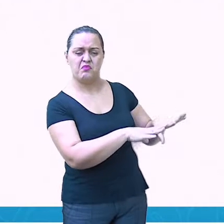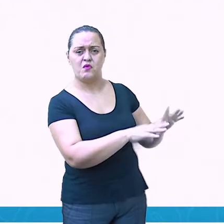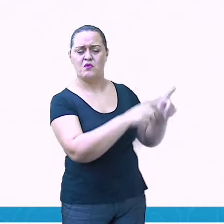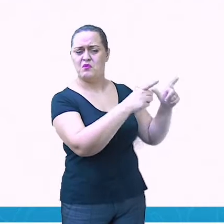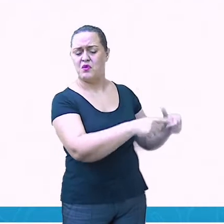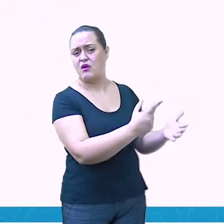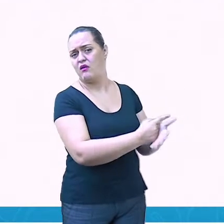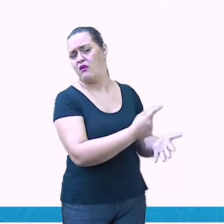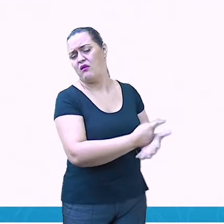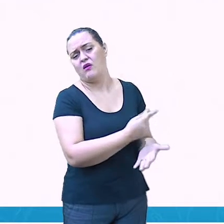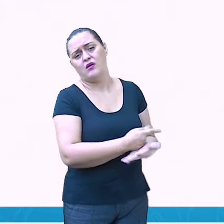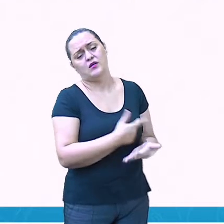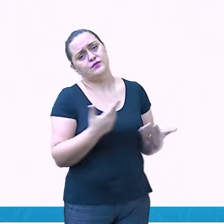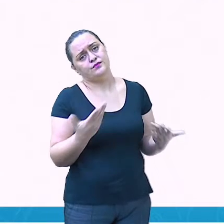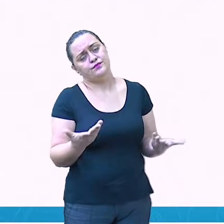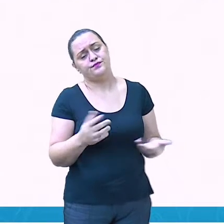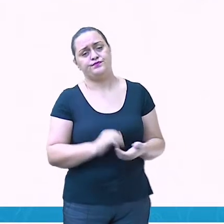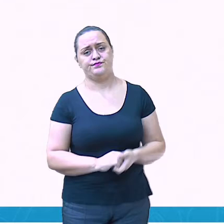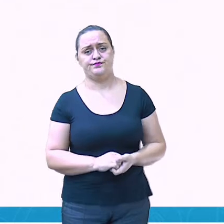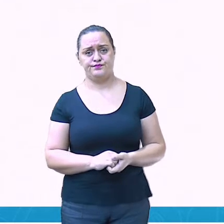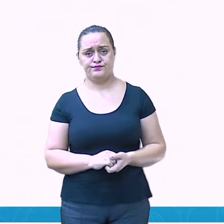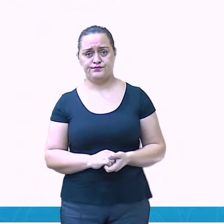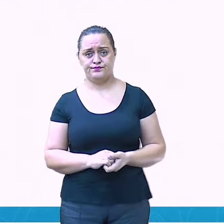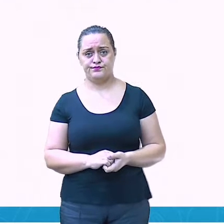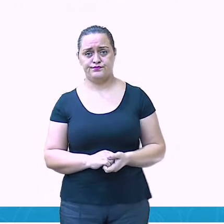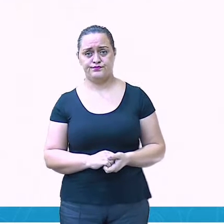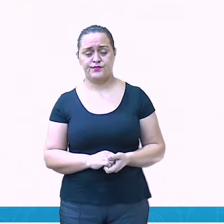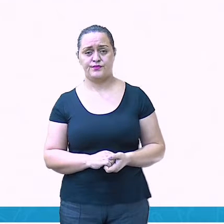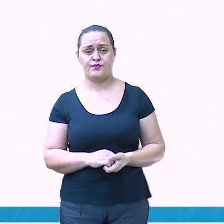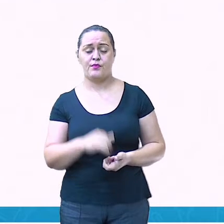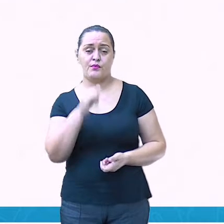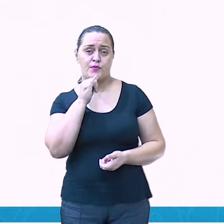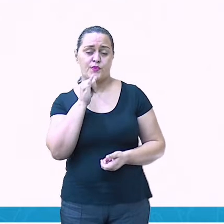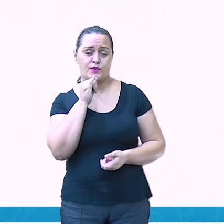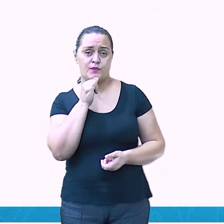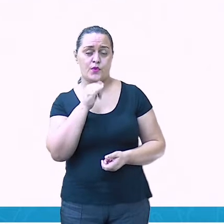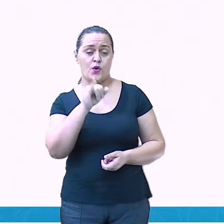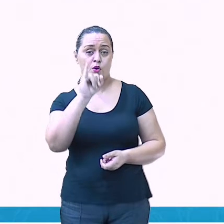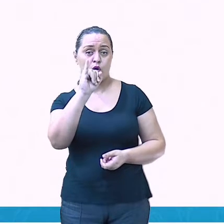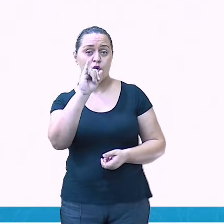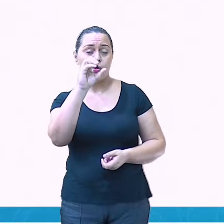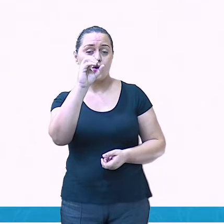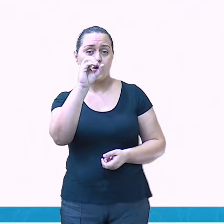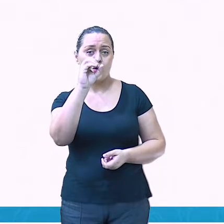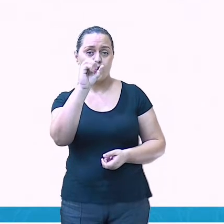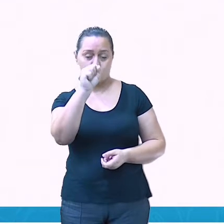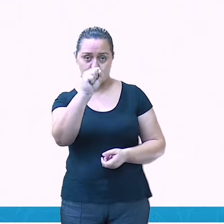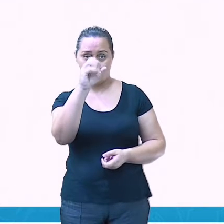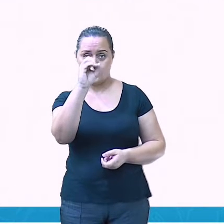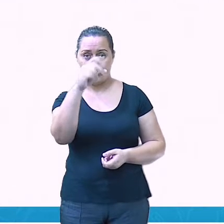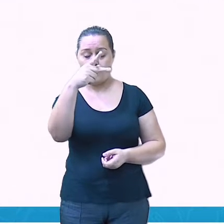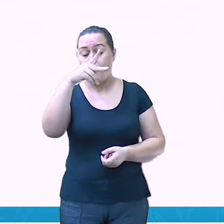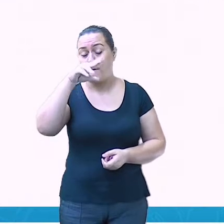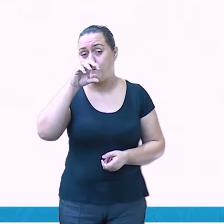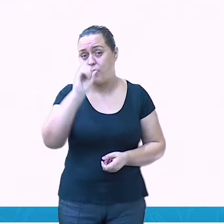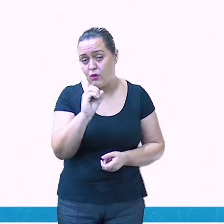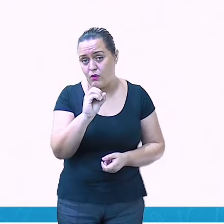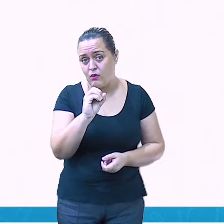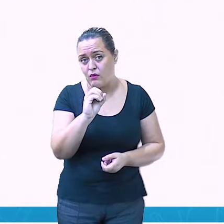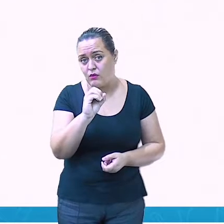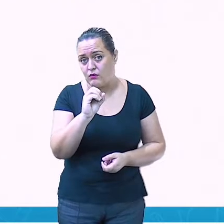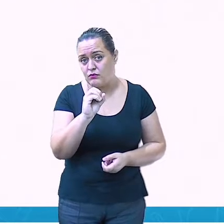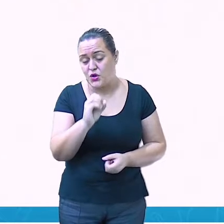Por exemplo, o isopor, o plástico, a sacola plástica, que muitas vezes a gente